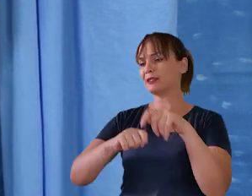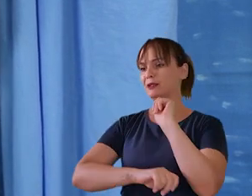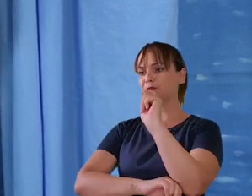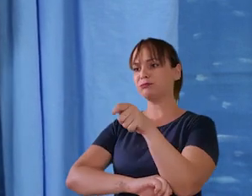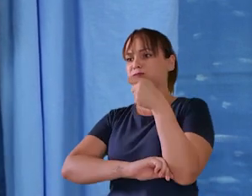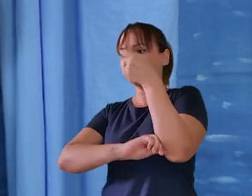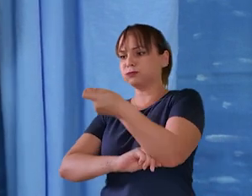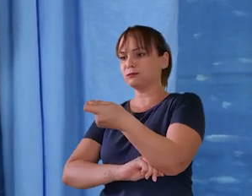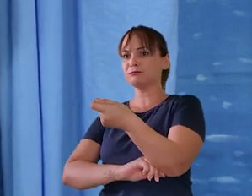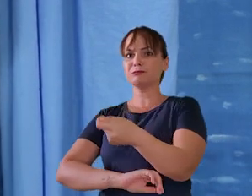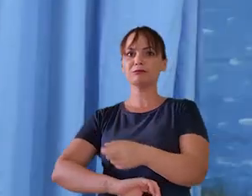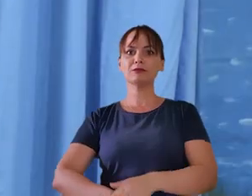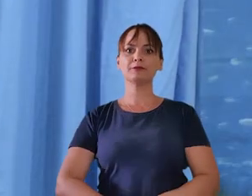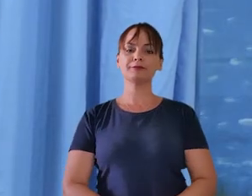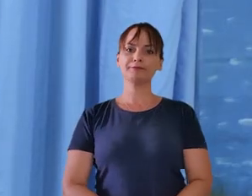pescar.